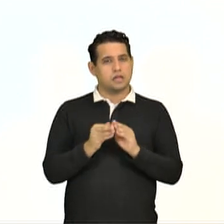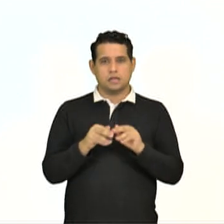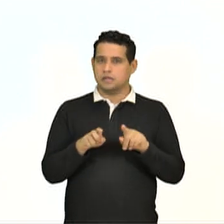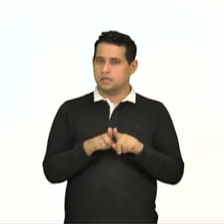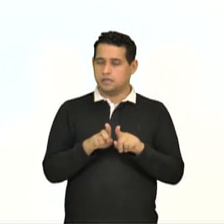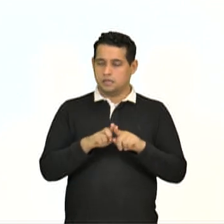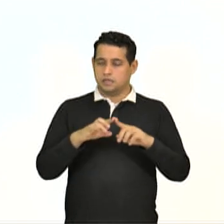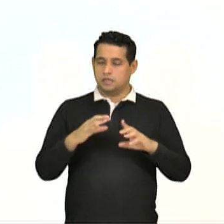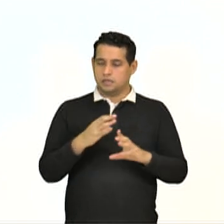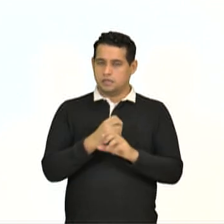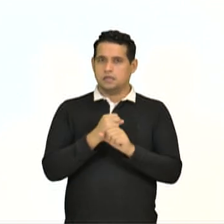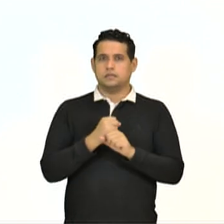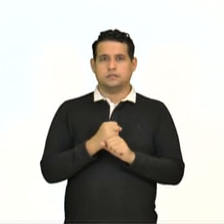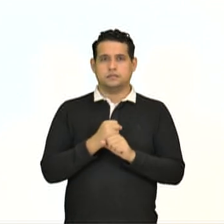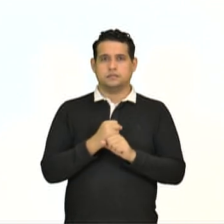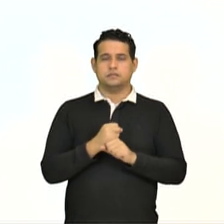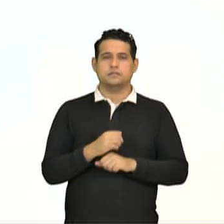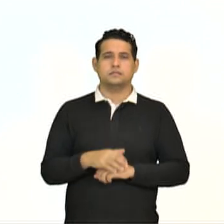essas multiplicações.